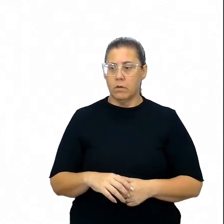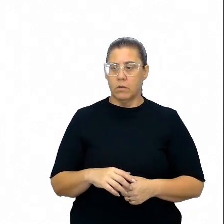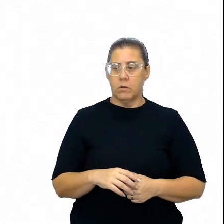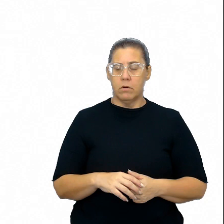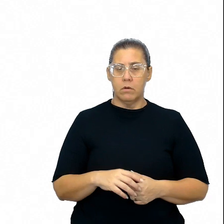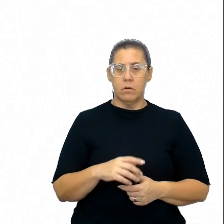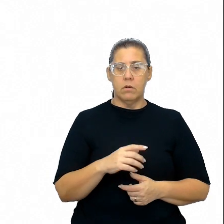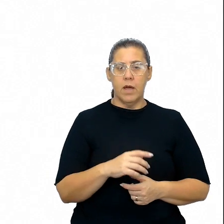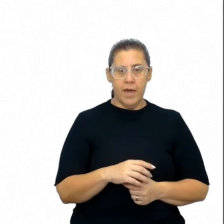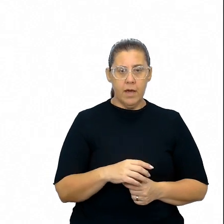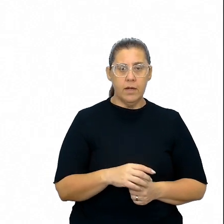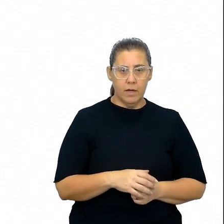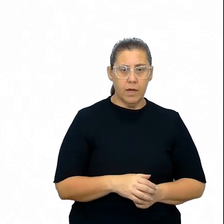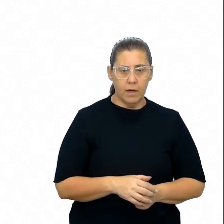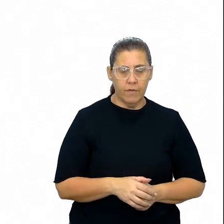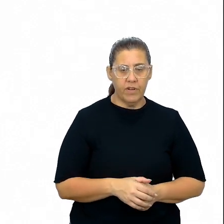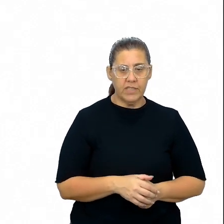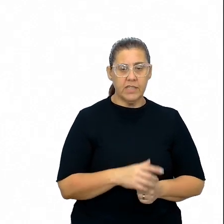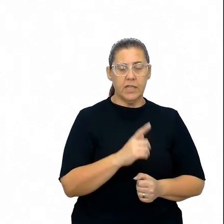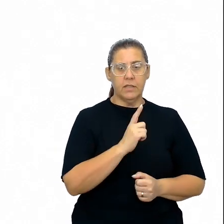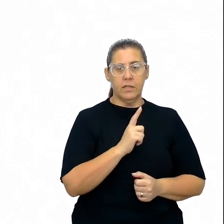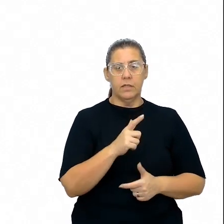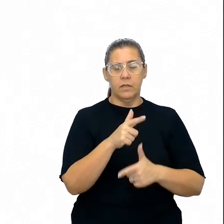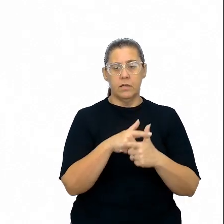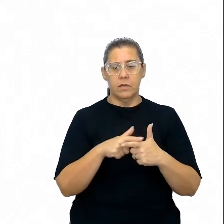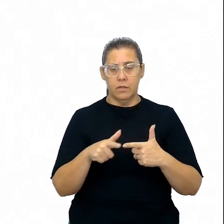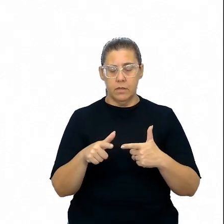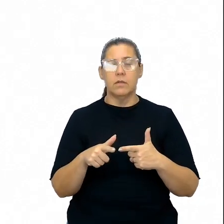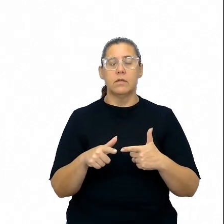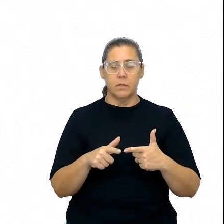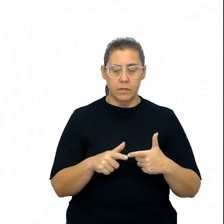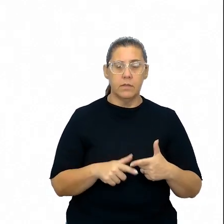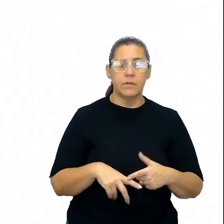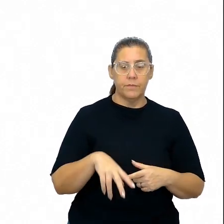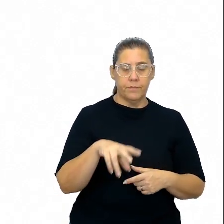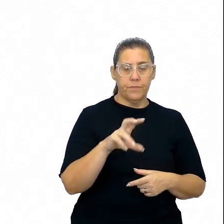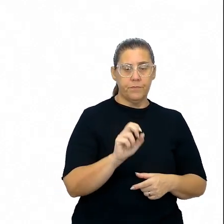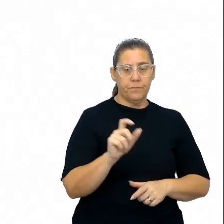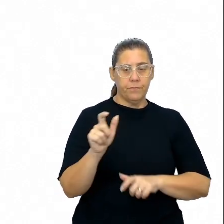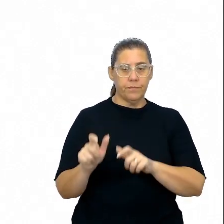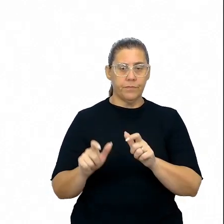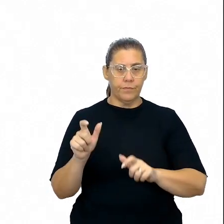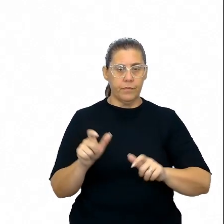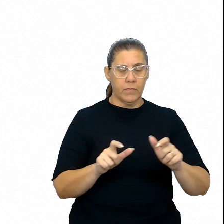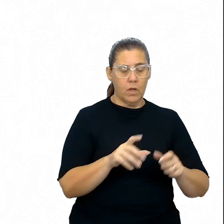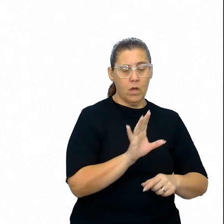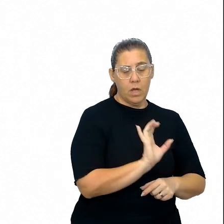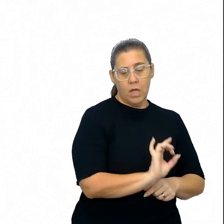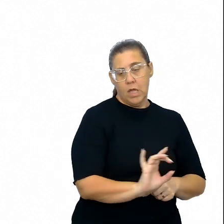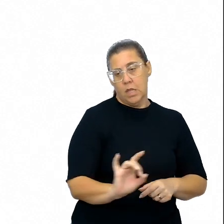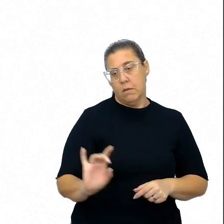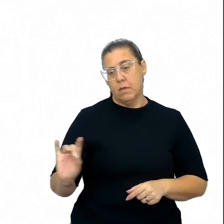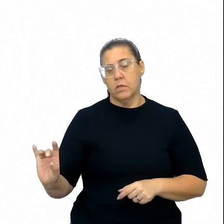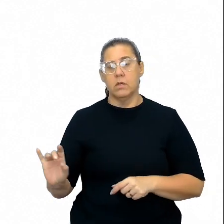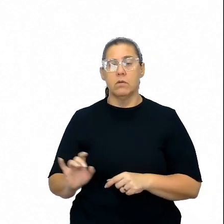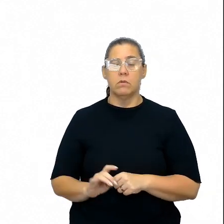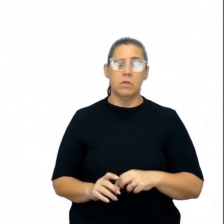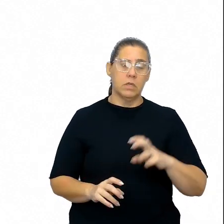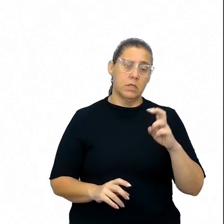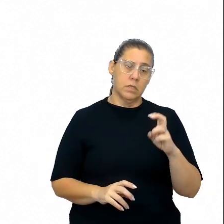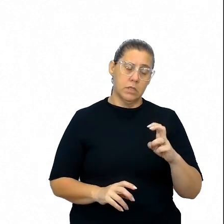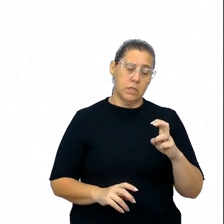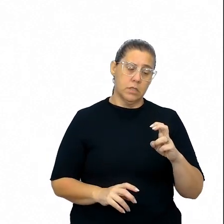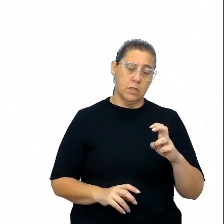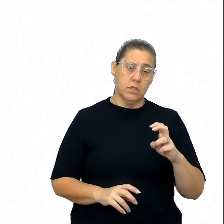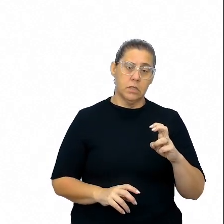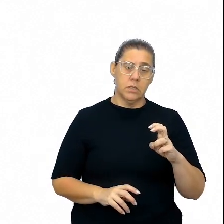uma folha, eu vou dividir 5 folhas de papel para 3 pessoas. Então, cada pessoa vai receber o quê?